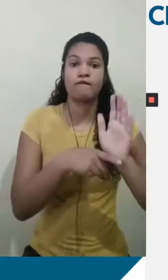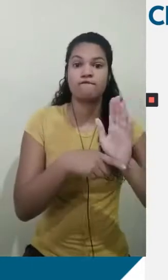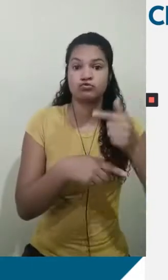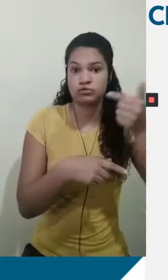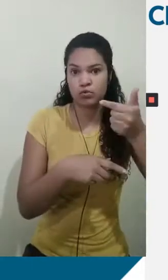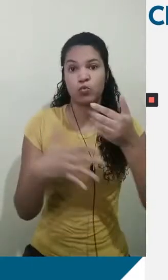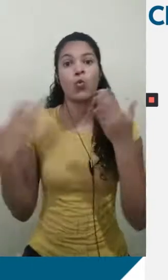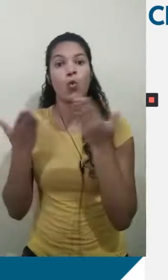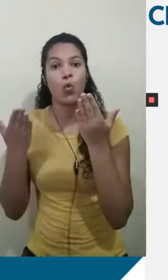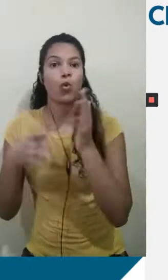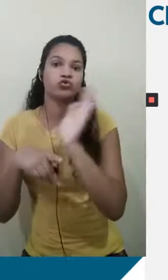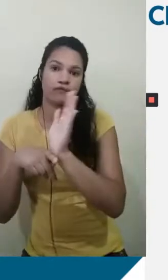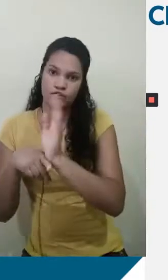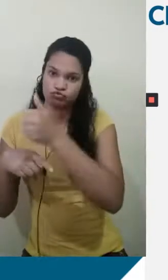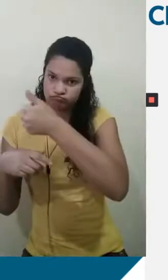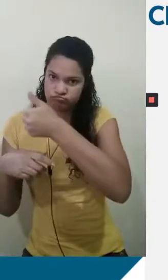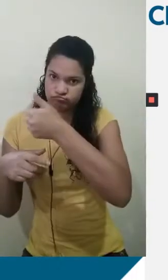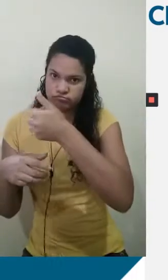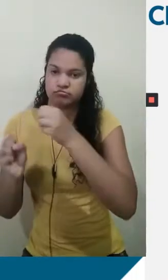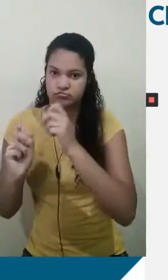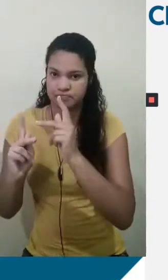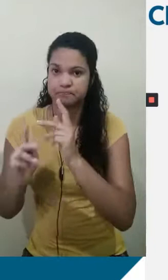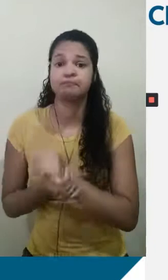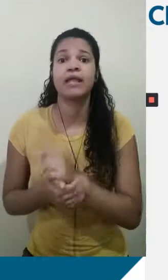que traz uma